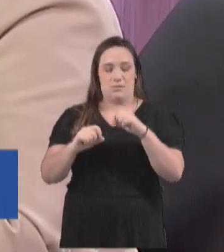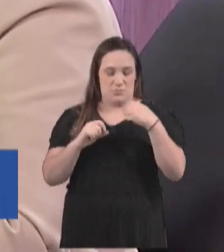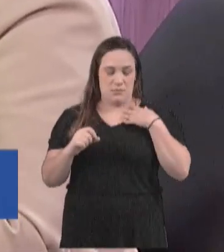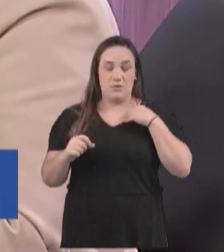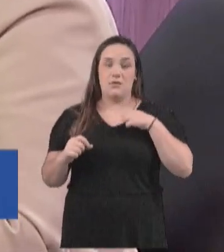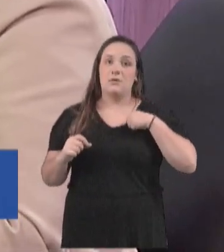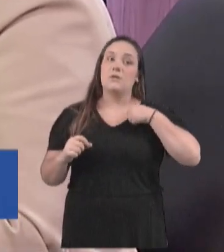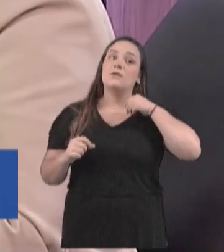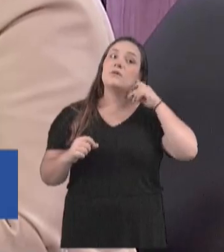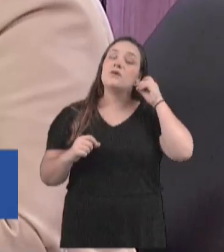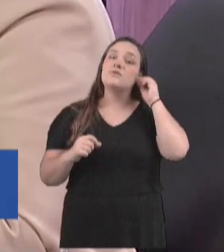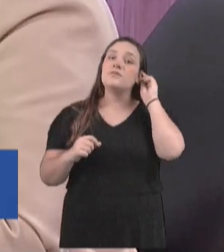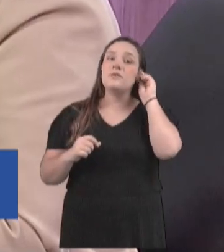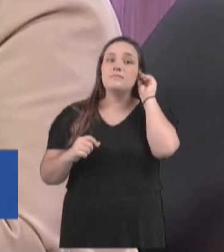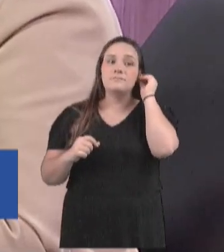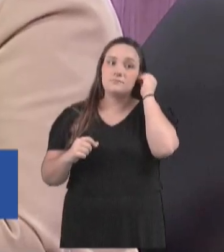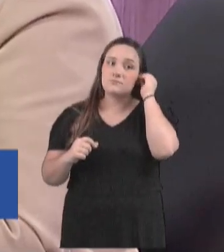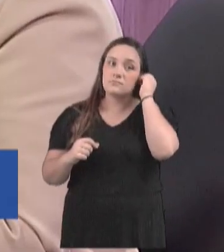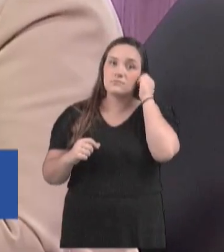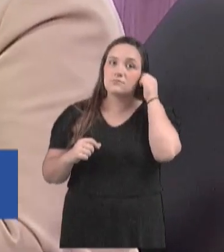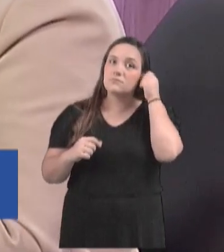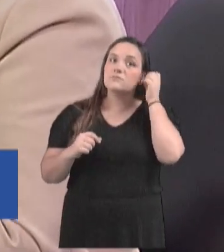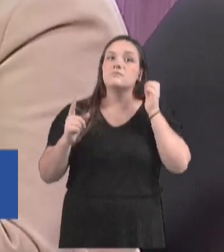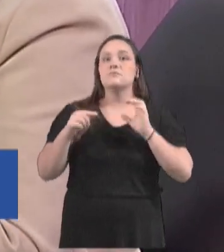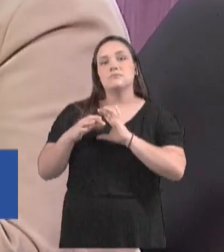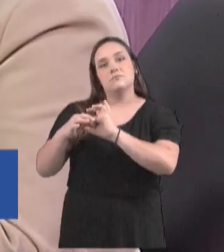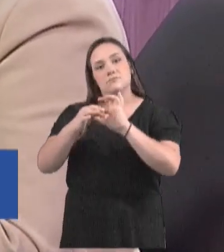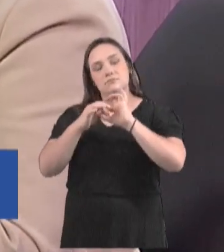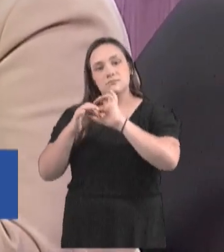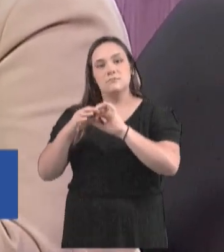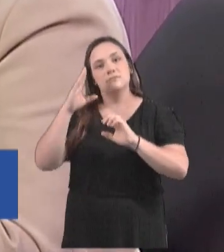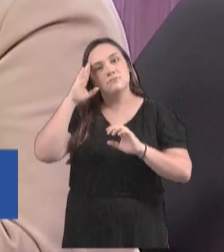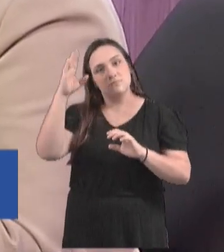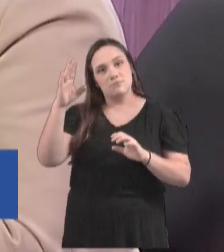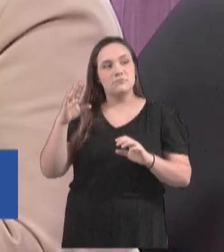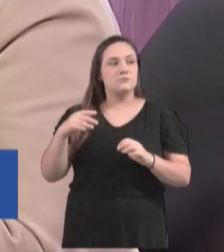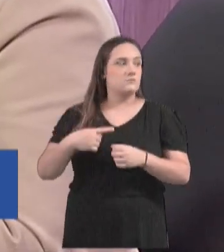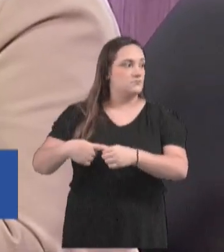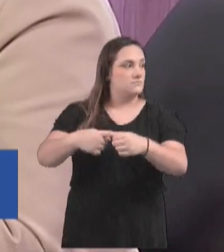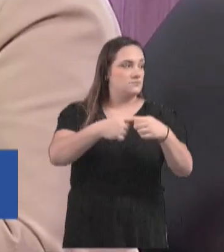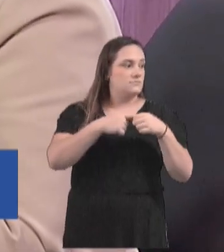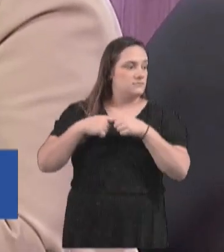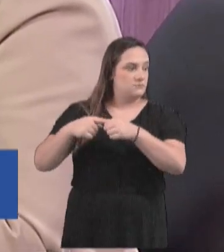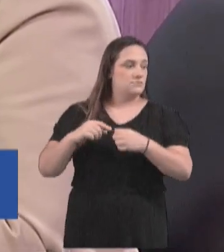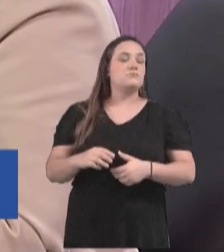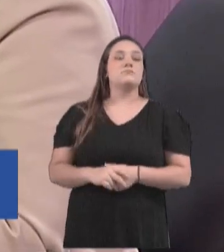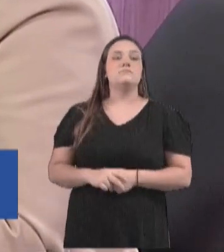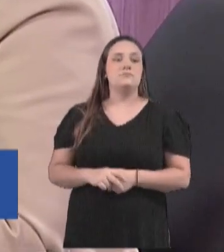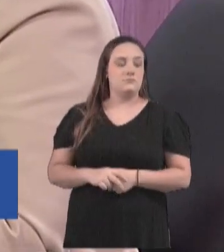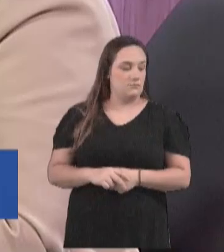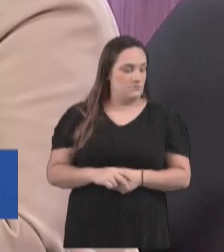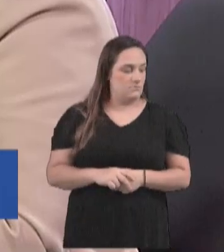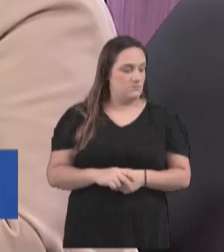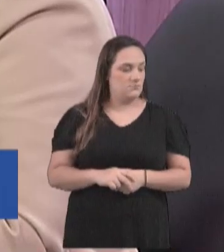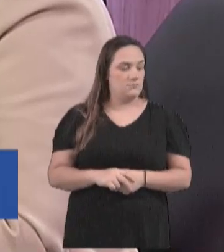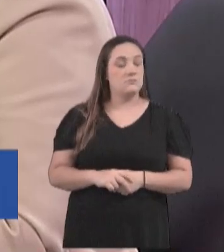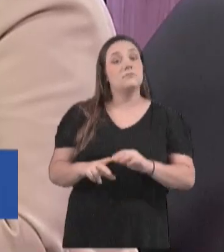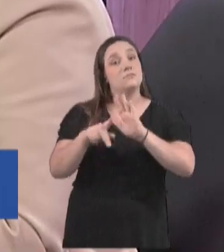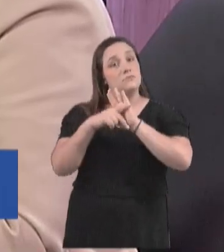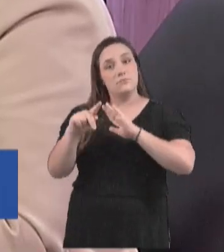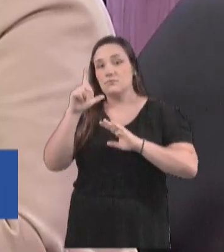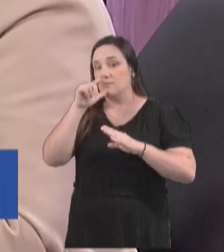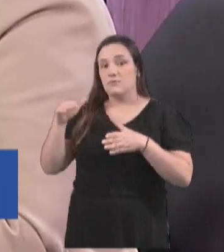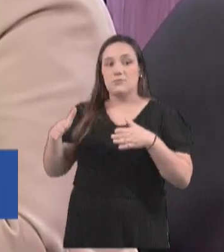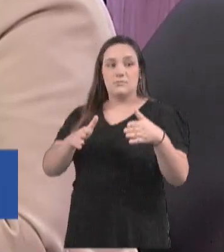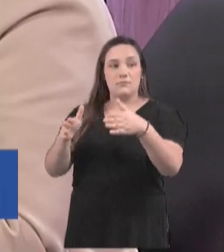pensando na participação das comunidades envolvidas, principalmente nos municípios onde a